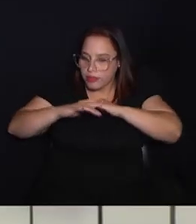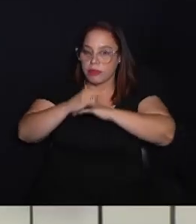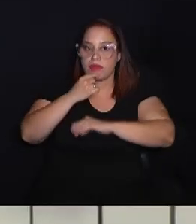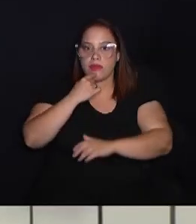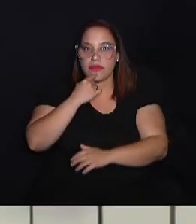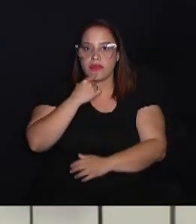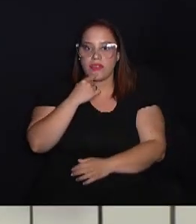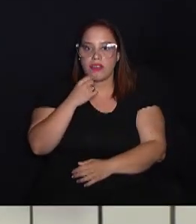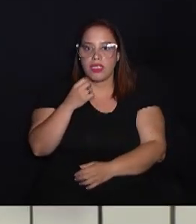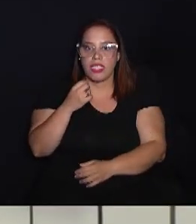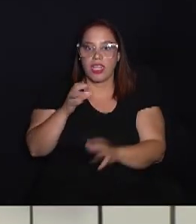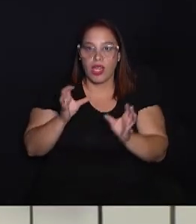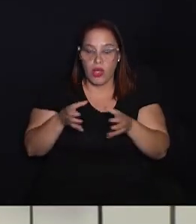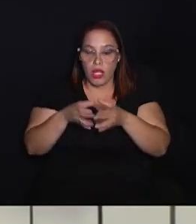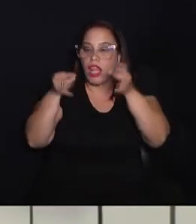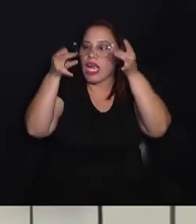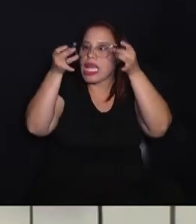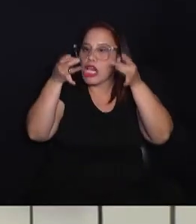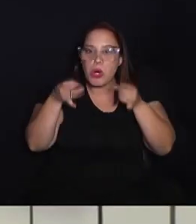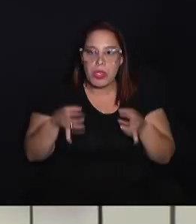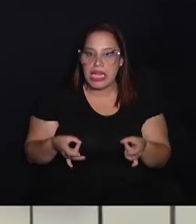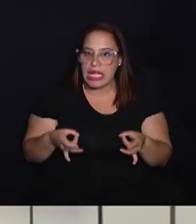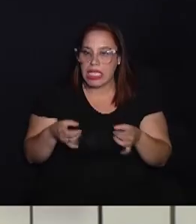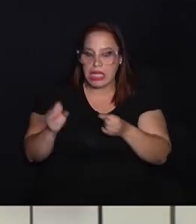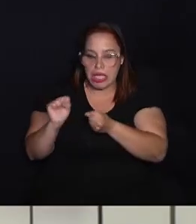município, obrigatoriamente 50% para a área da